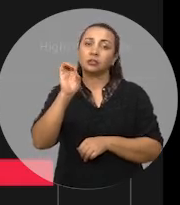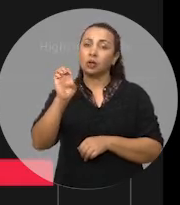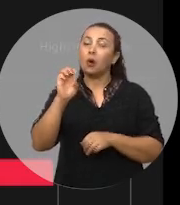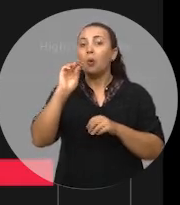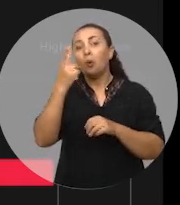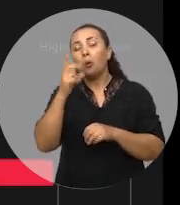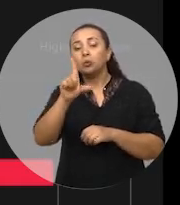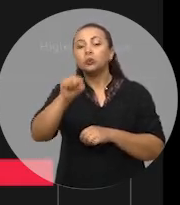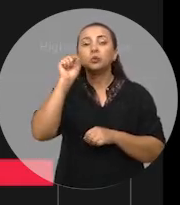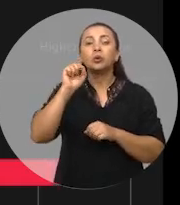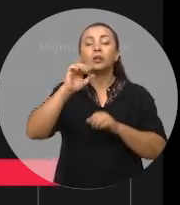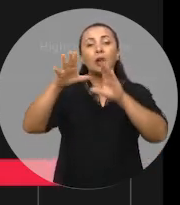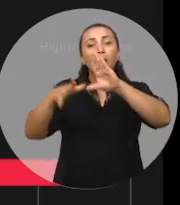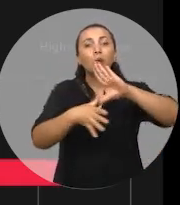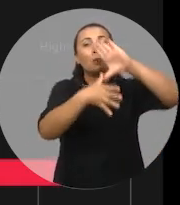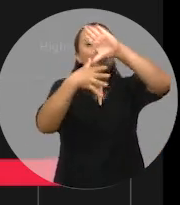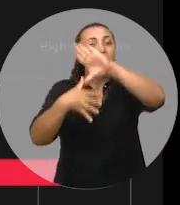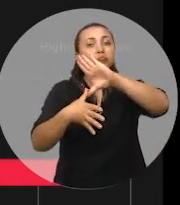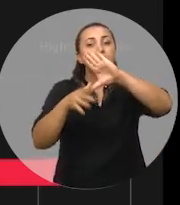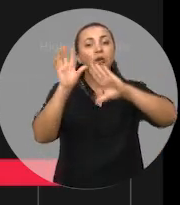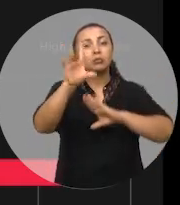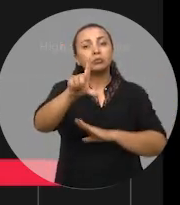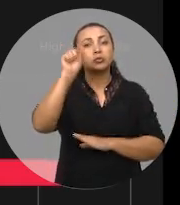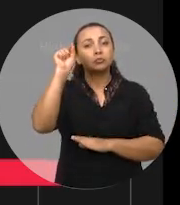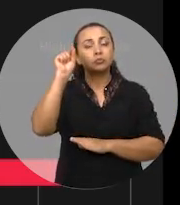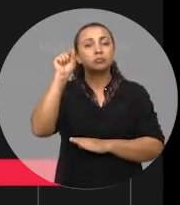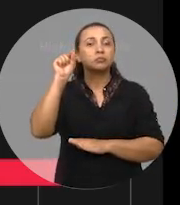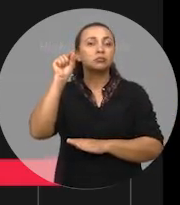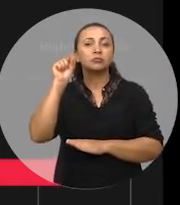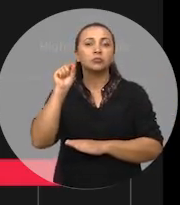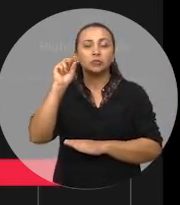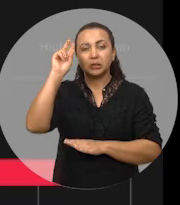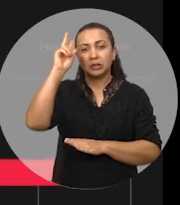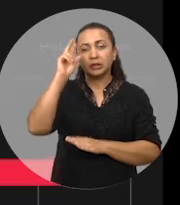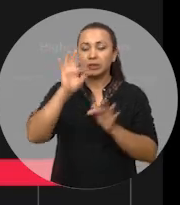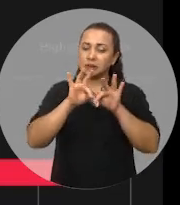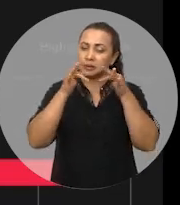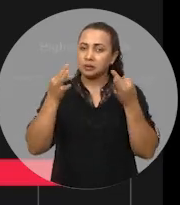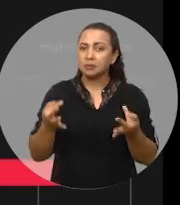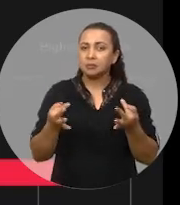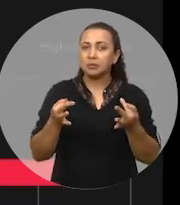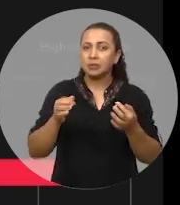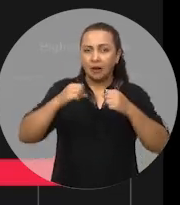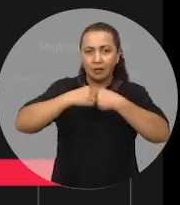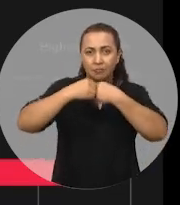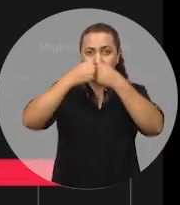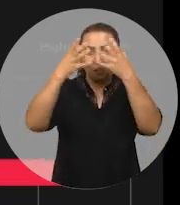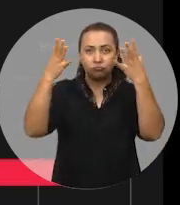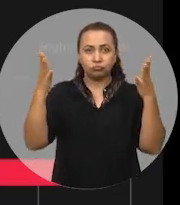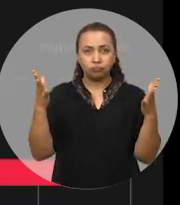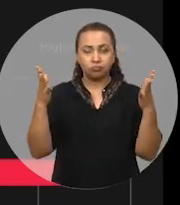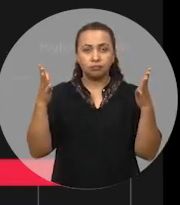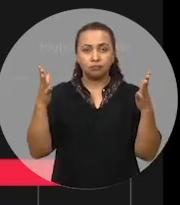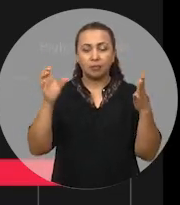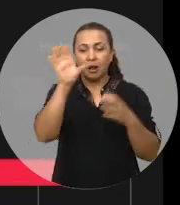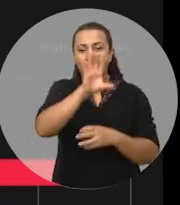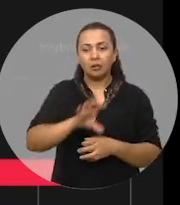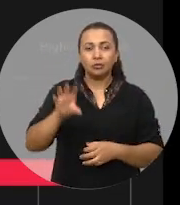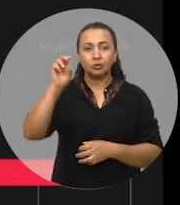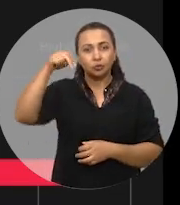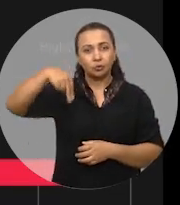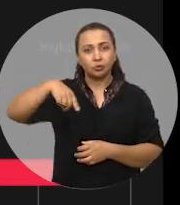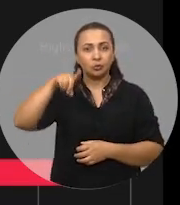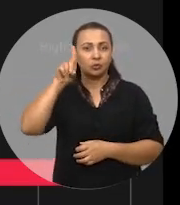mapa diretamente, escolhendo aqui, clicando com o mouse, e imediatamente a região Nordeste